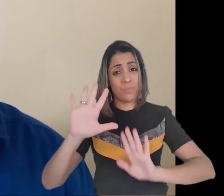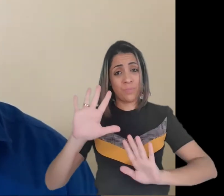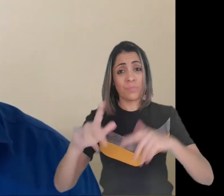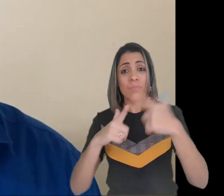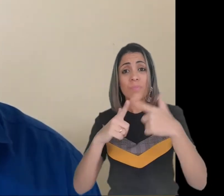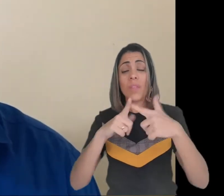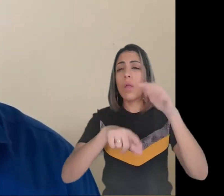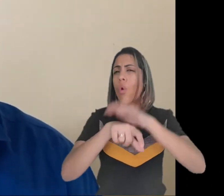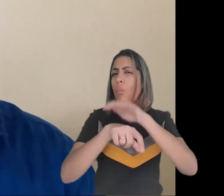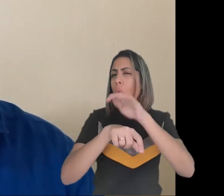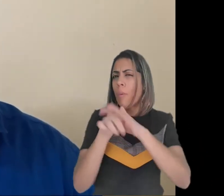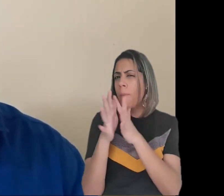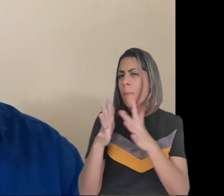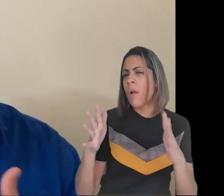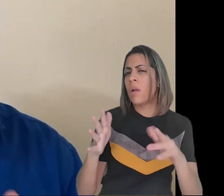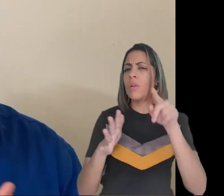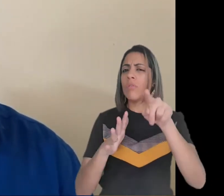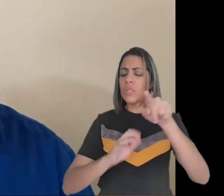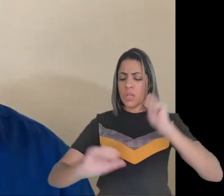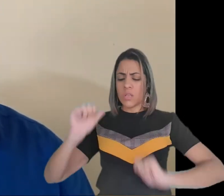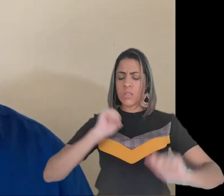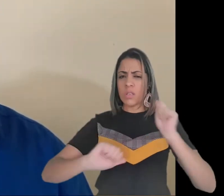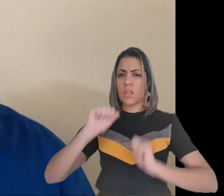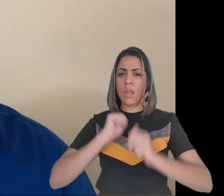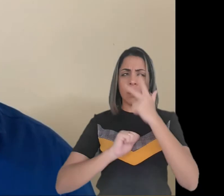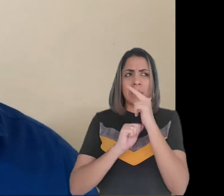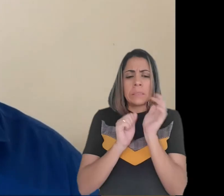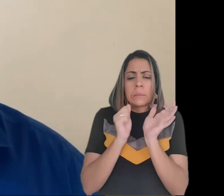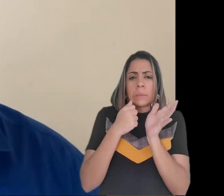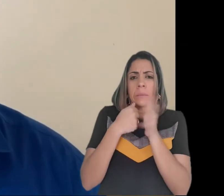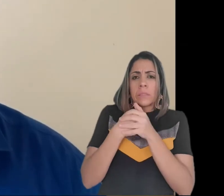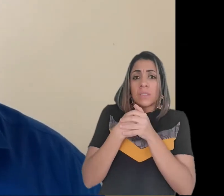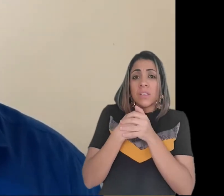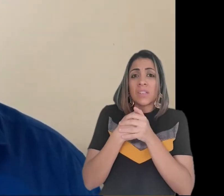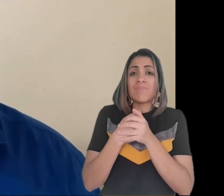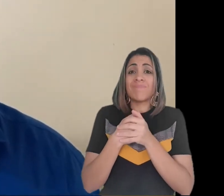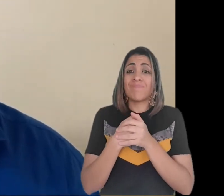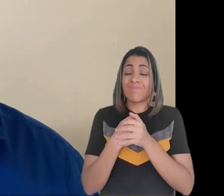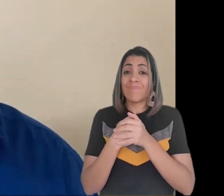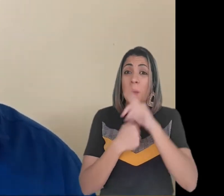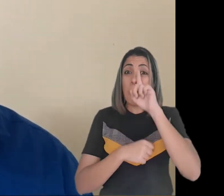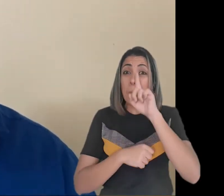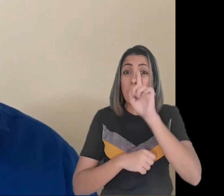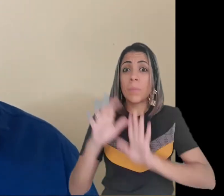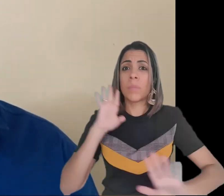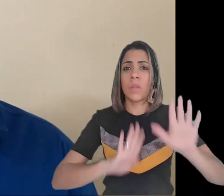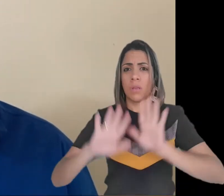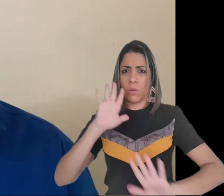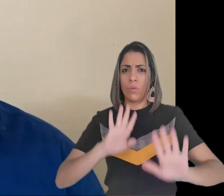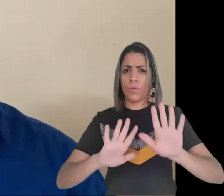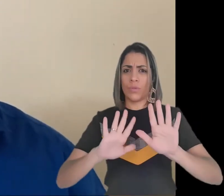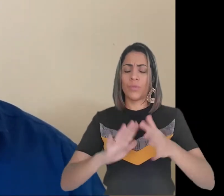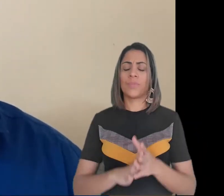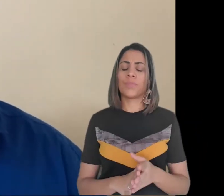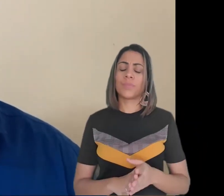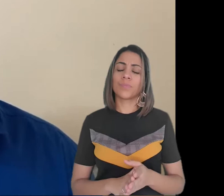quando calamos a ansiedade, ela não nos passa uma informação importante, que é fruto